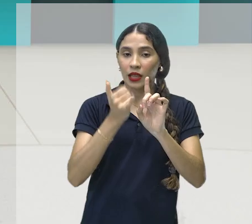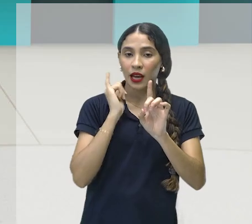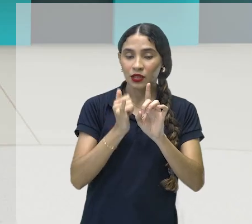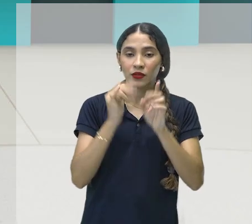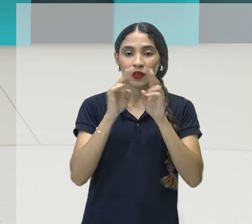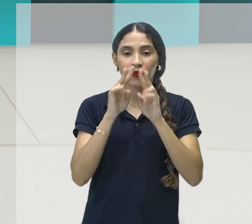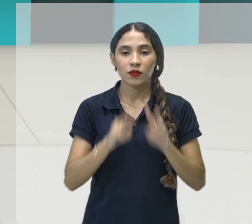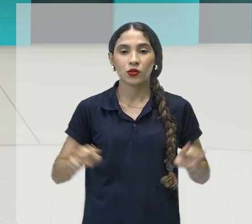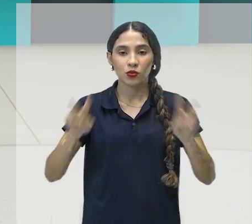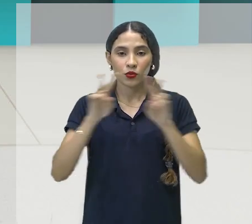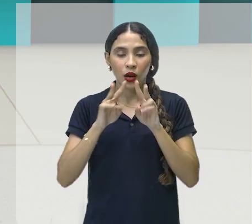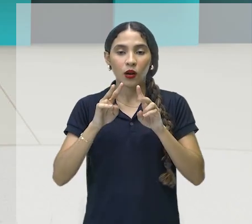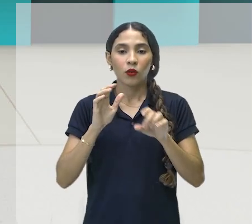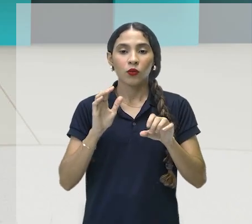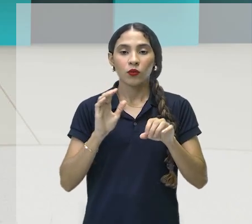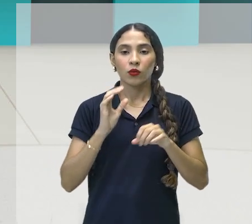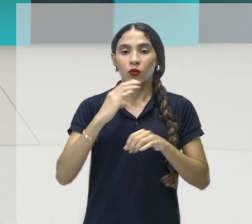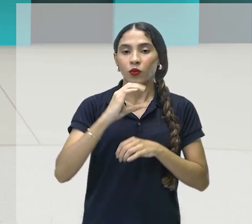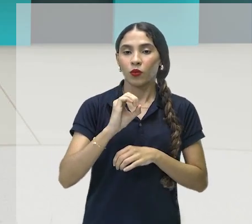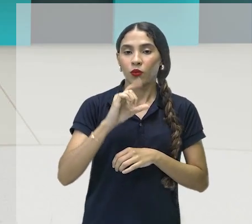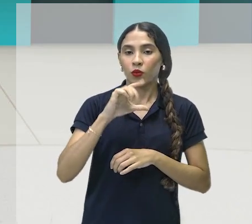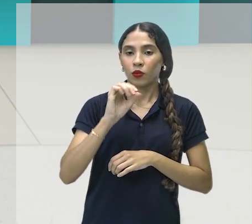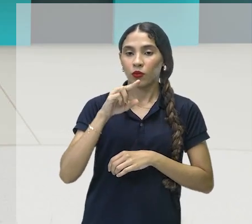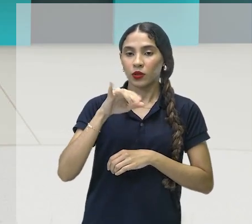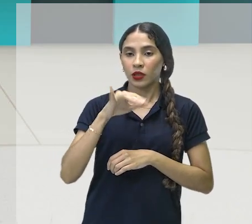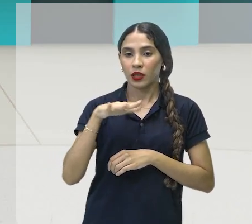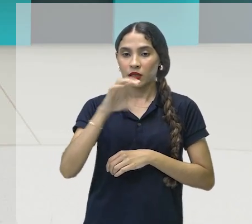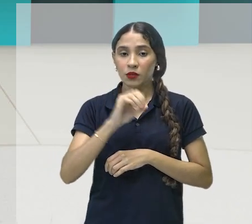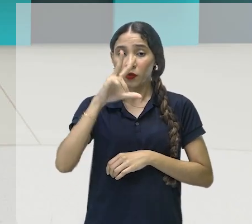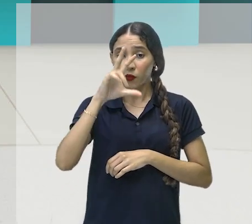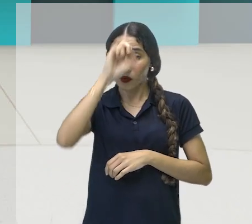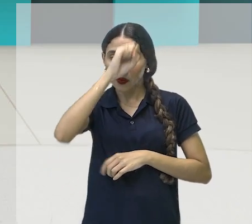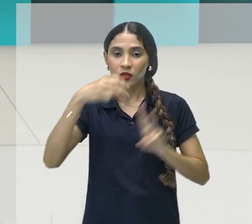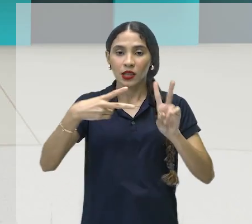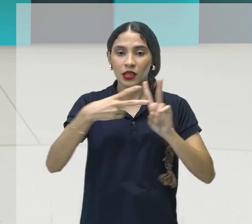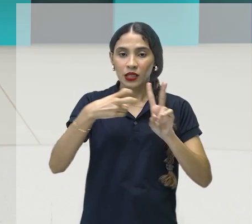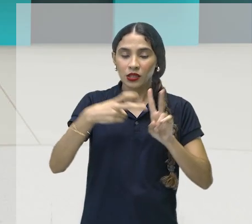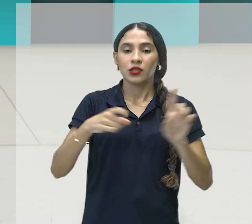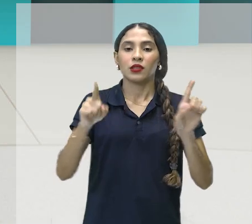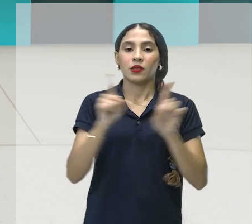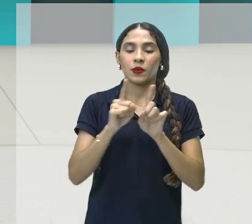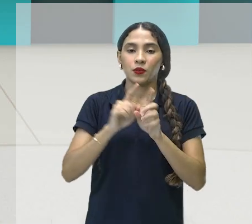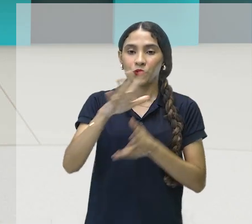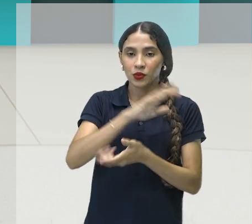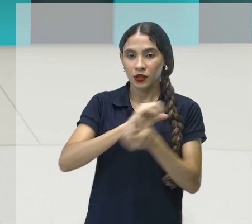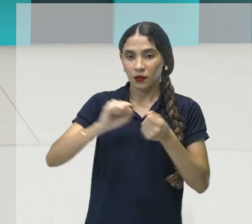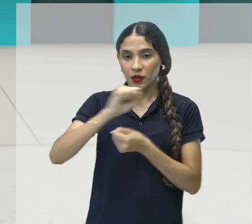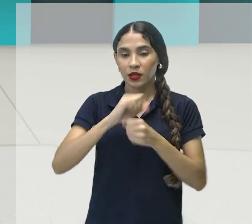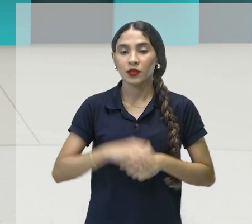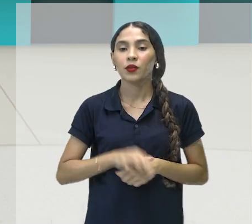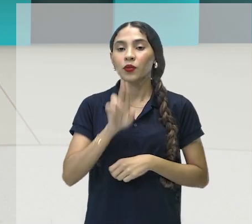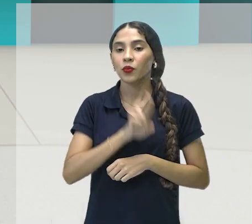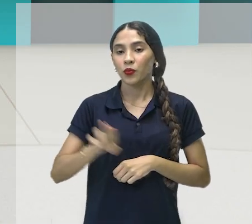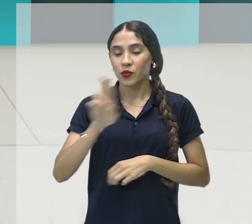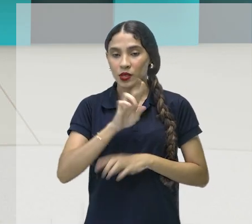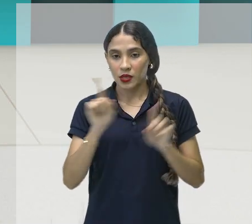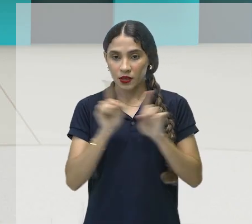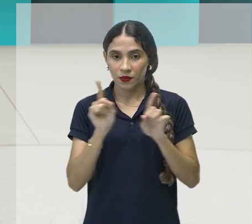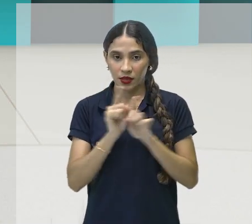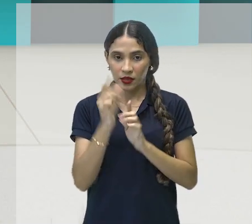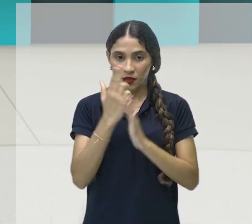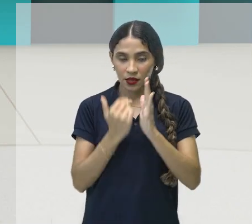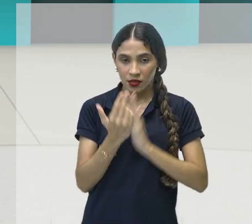narrativas visuais sobre colonialismo, resistência indígena e sustentabilidade. Ele